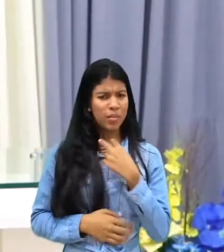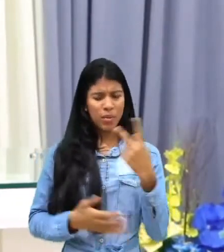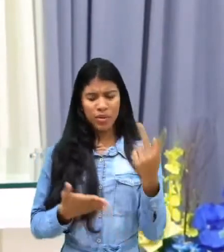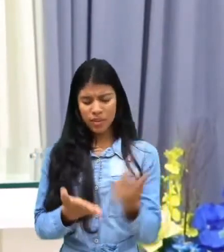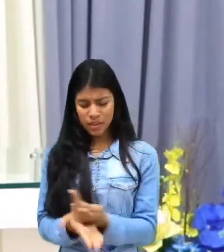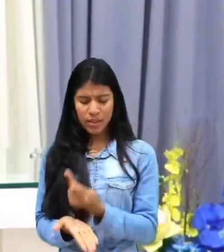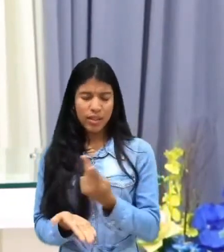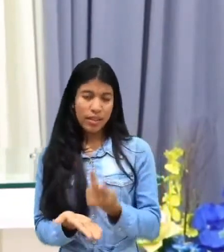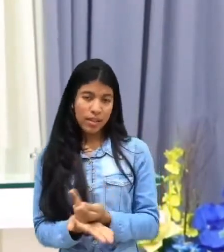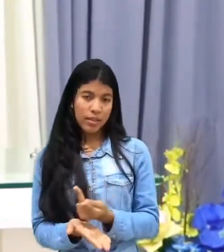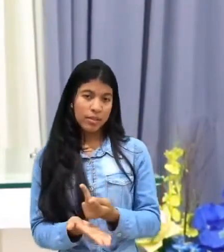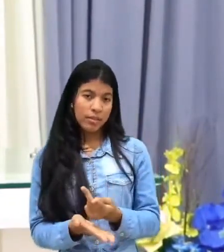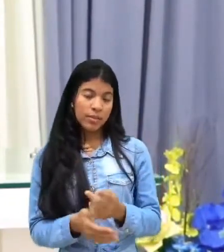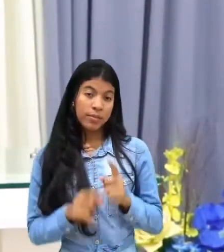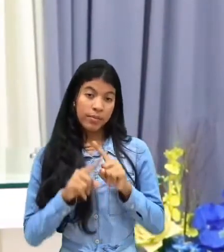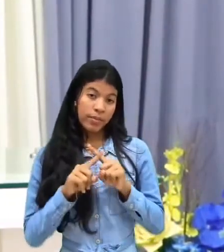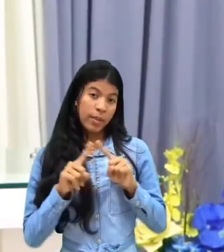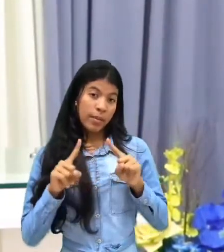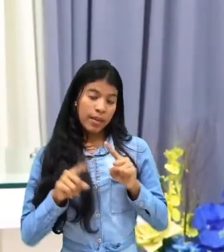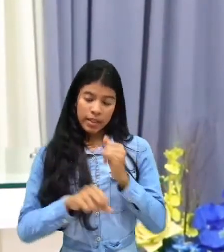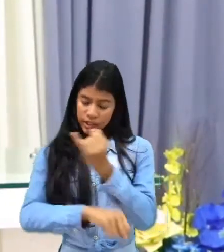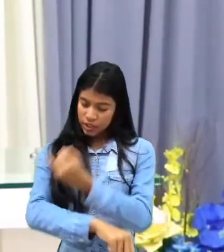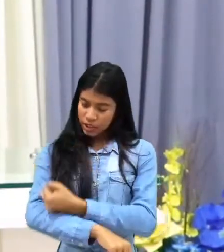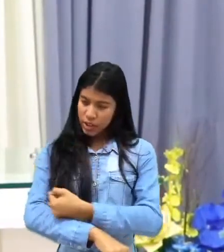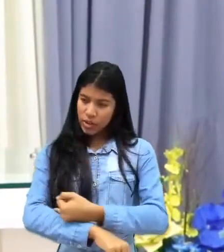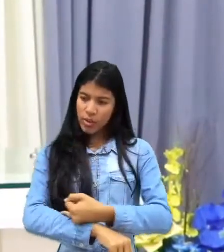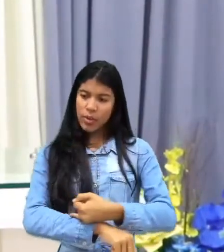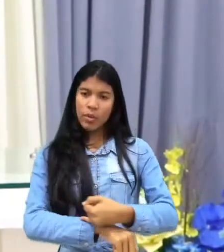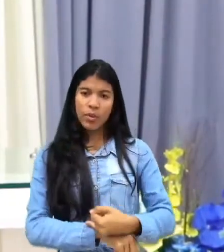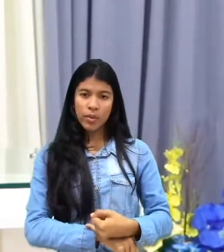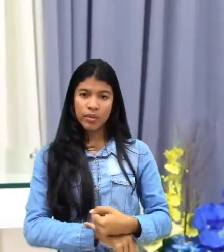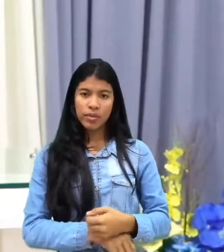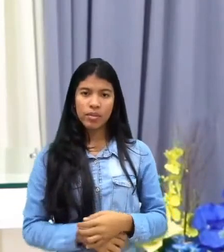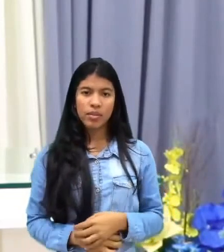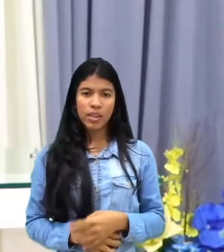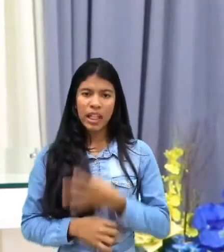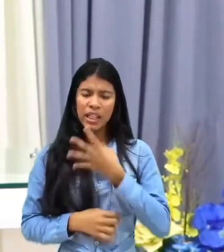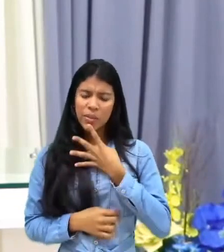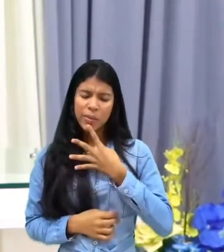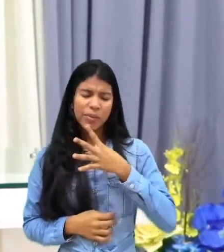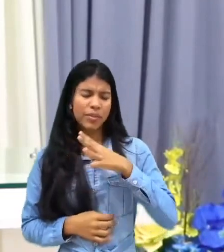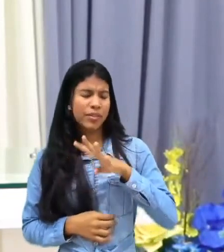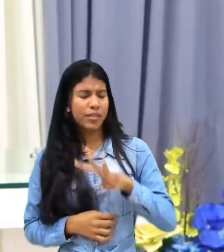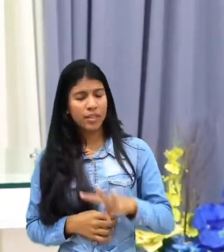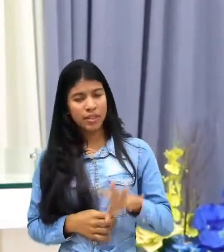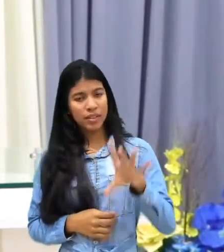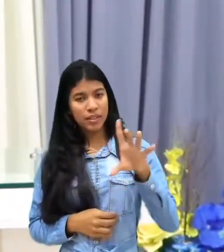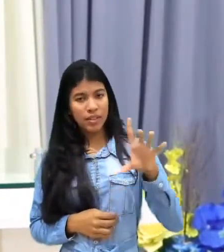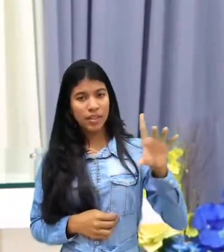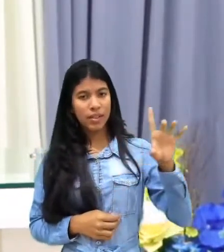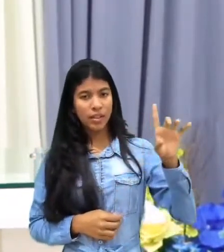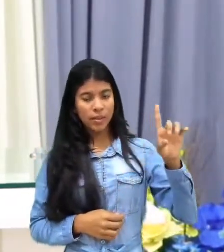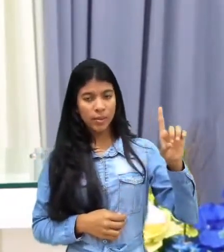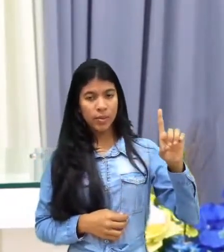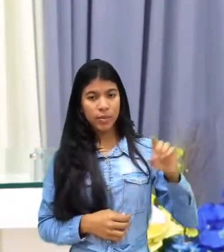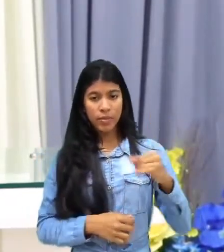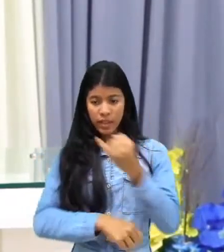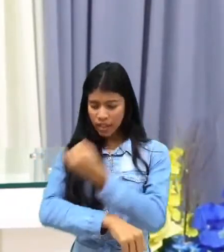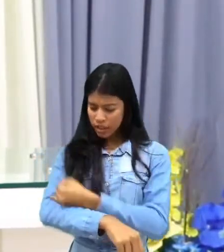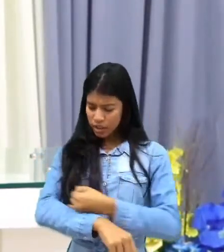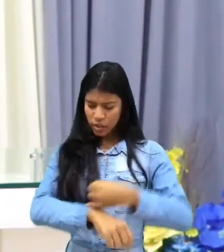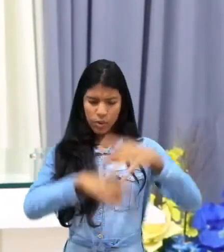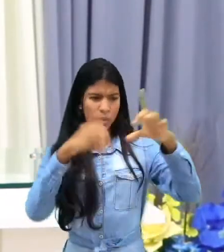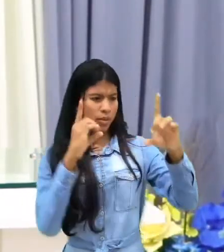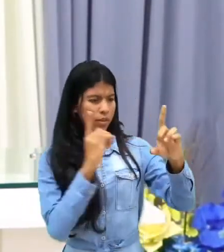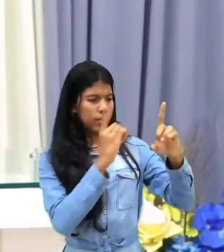errado. Mas Jacó não conhecia a Deus ainda. Jacó não tinha tido um encontro com o